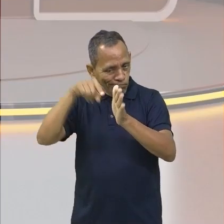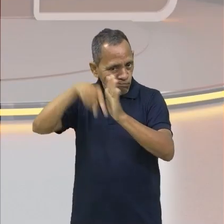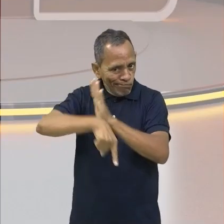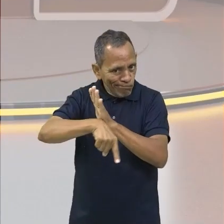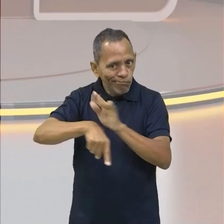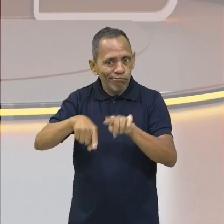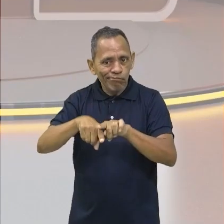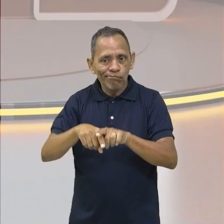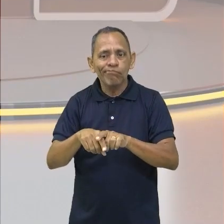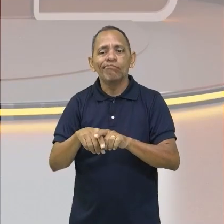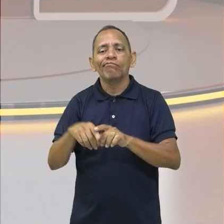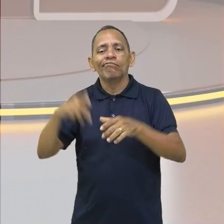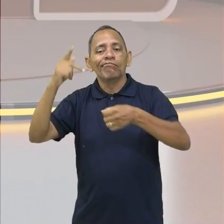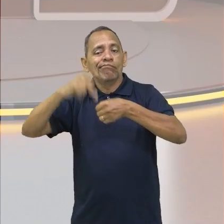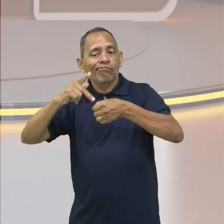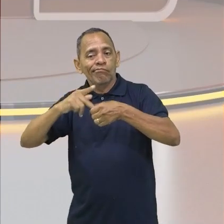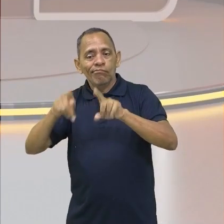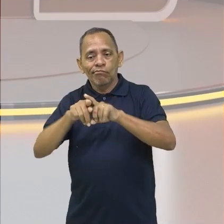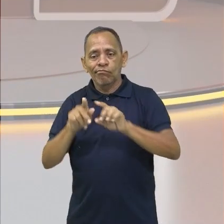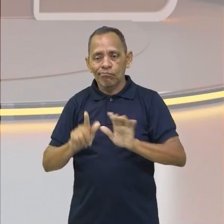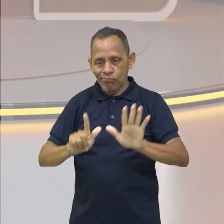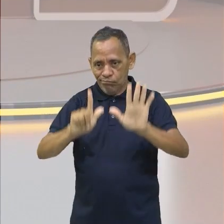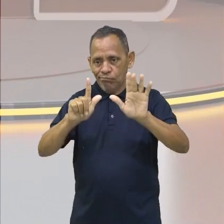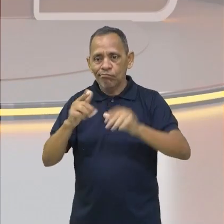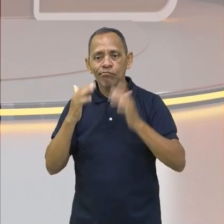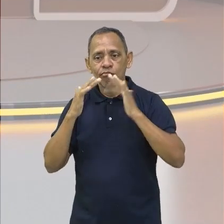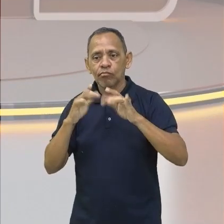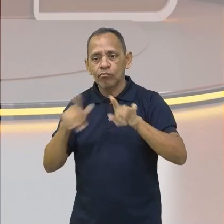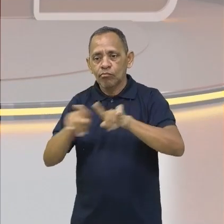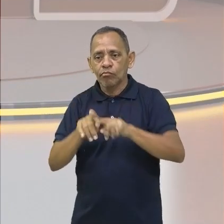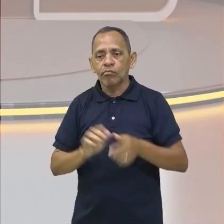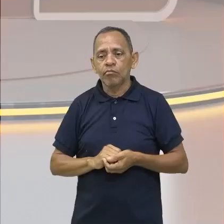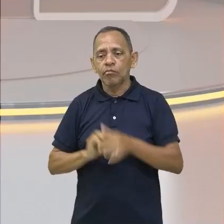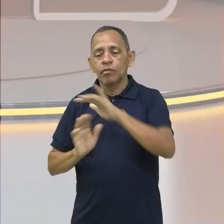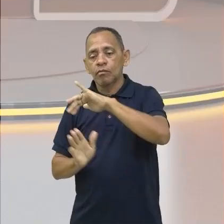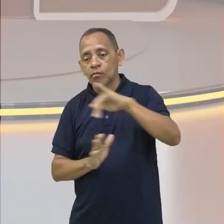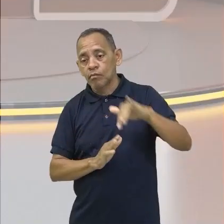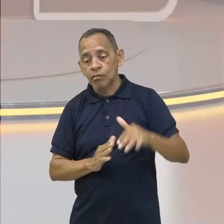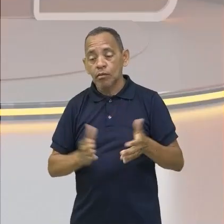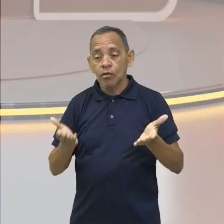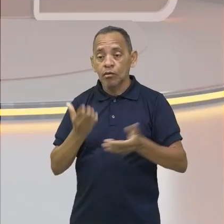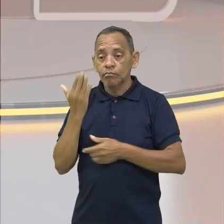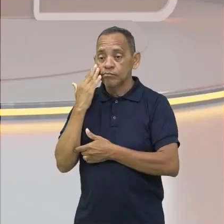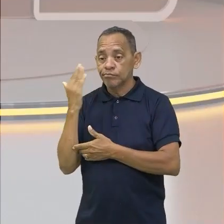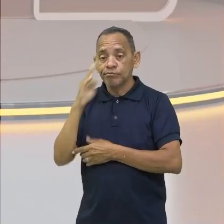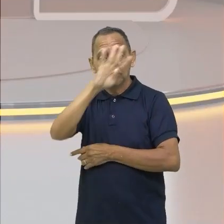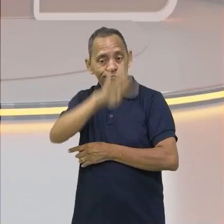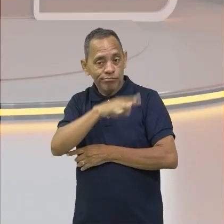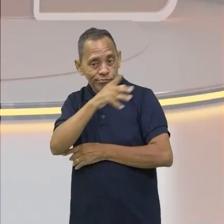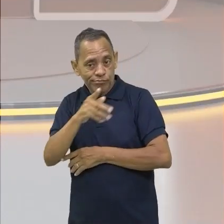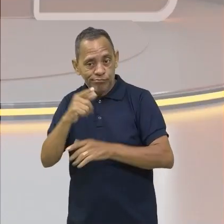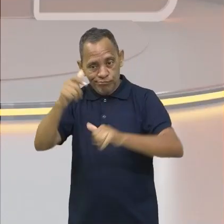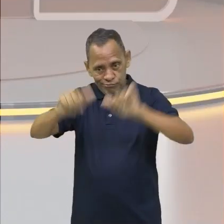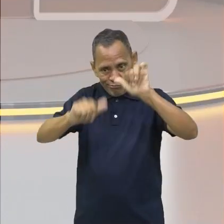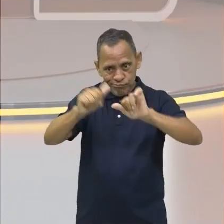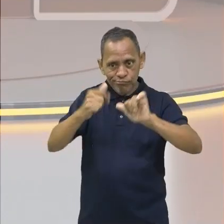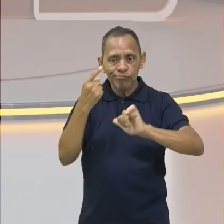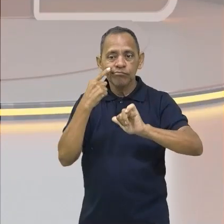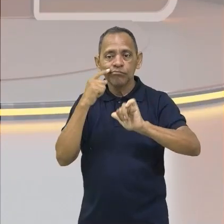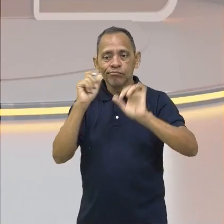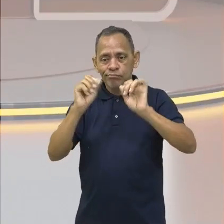de gás natural, tá? Agora a gente vai analisar uma tabela, gente, onde a gente observa aí